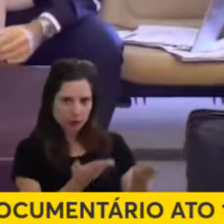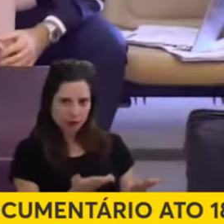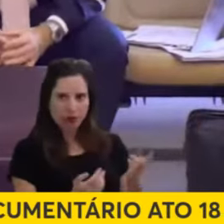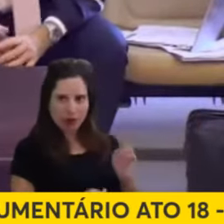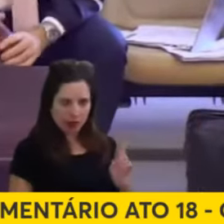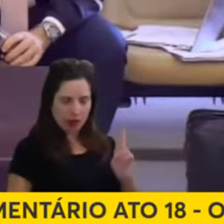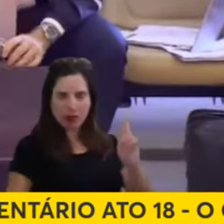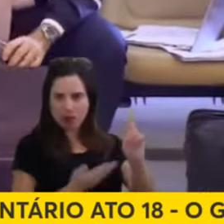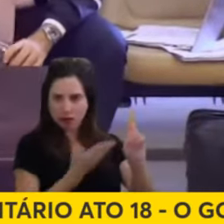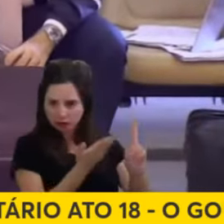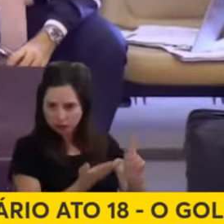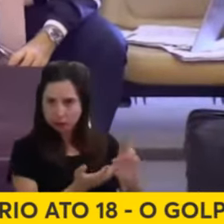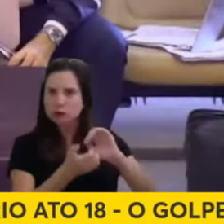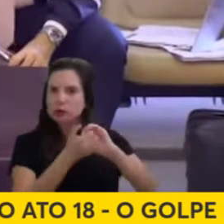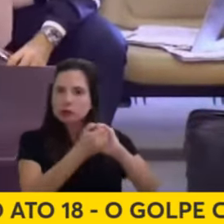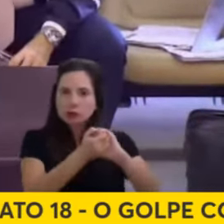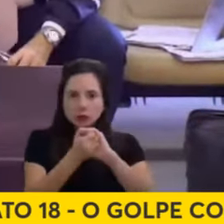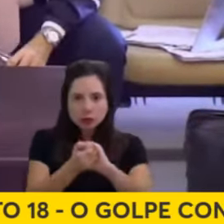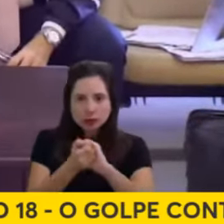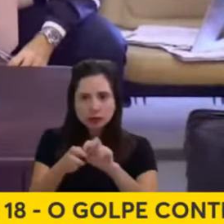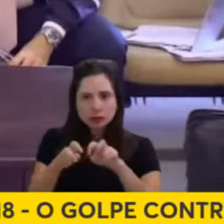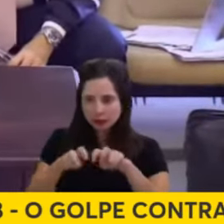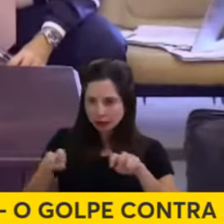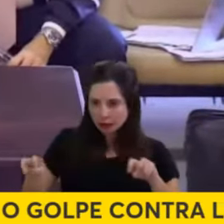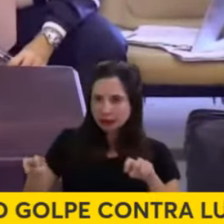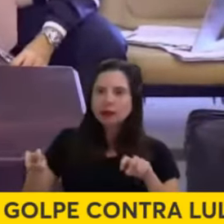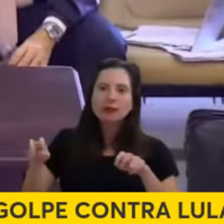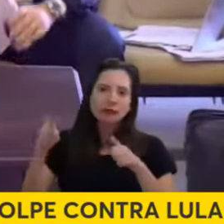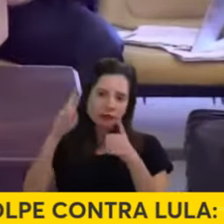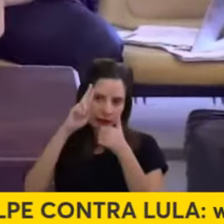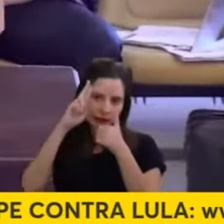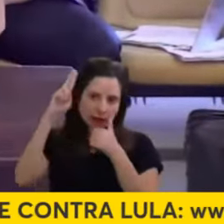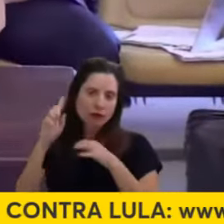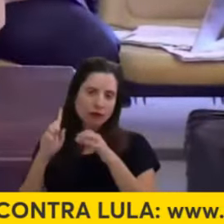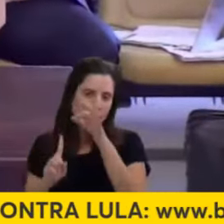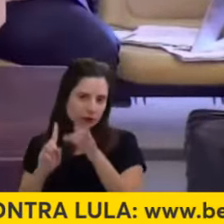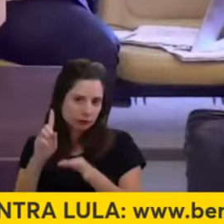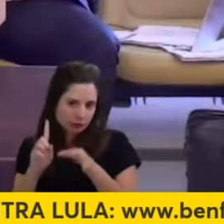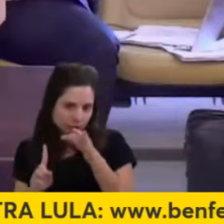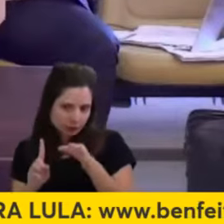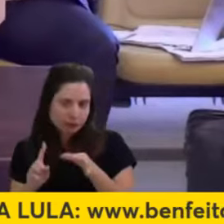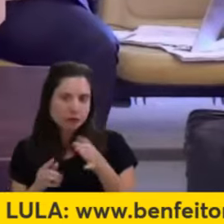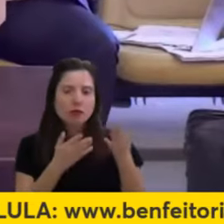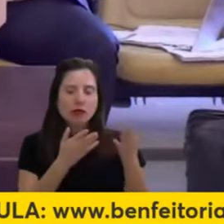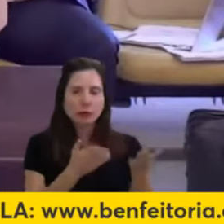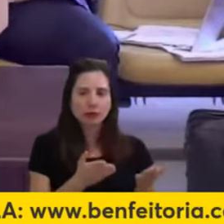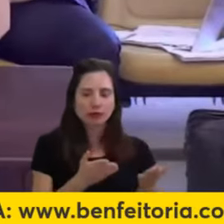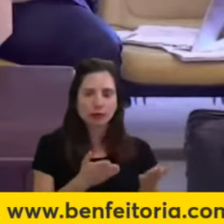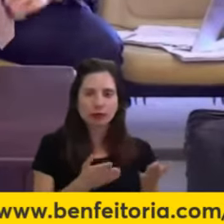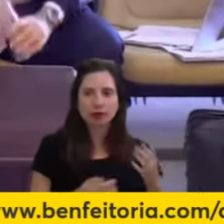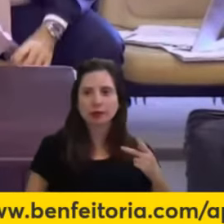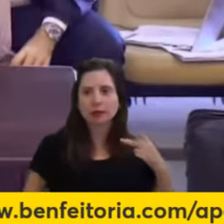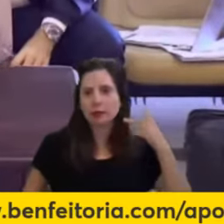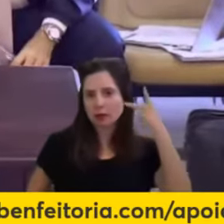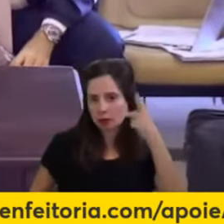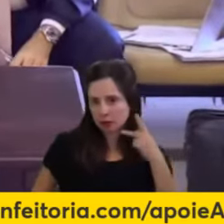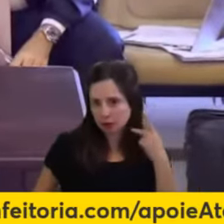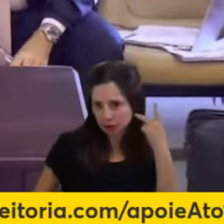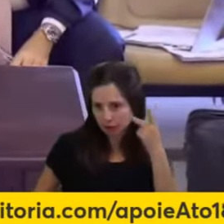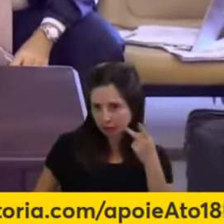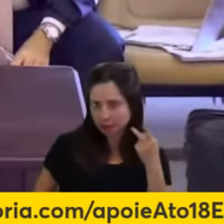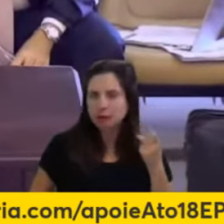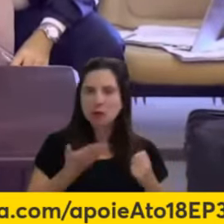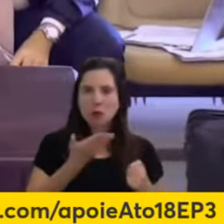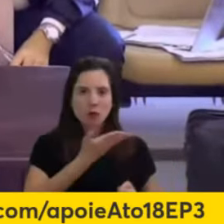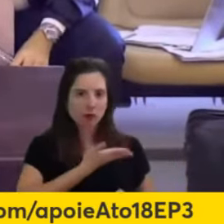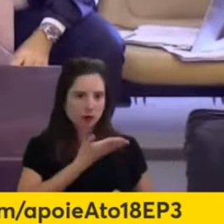pessoa de quem cumprimenta mais ou menos a igreja corte senhora desembargadora senhor procurador Regional Eleitoral senhora secretária demais colegas